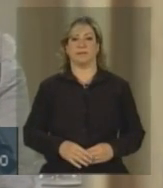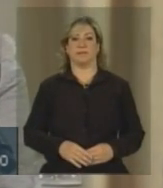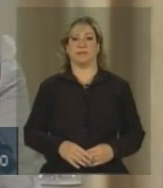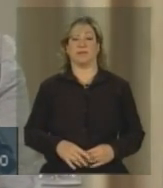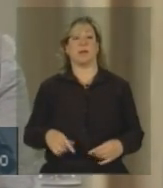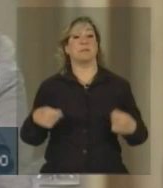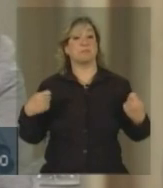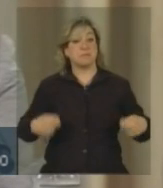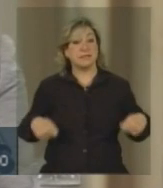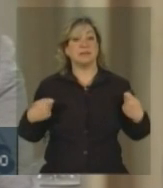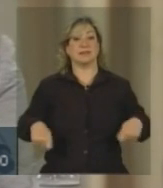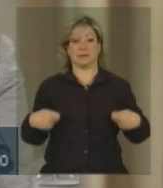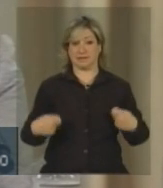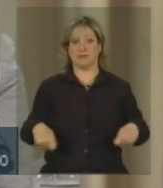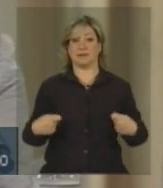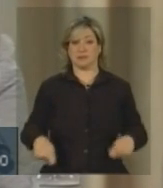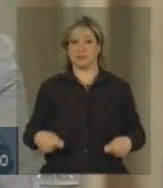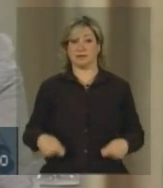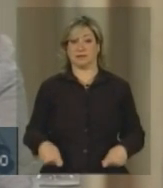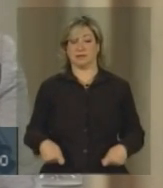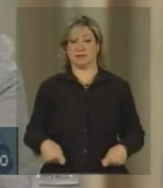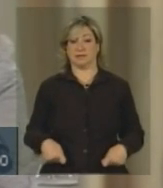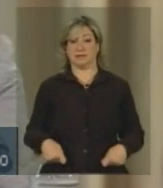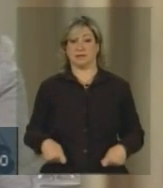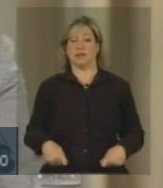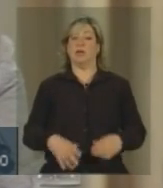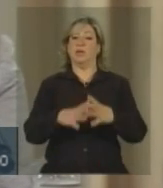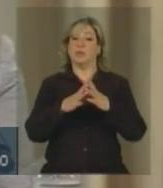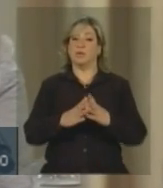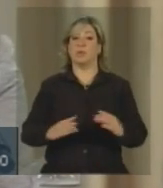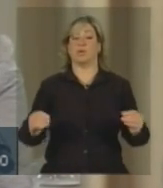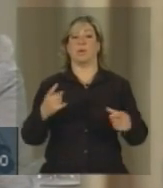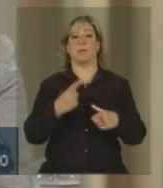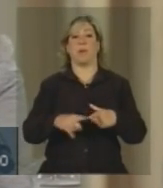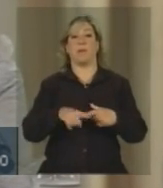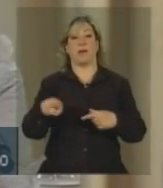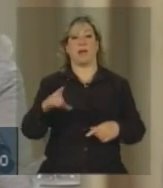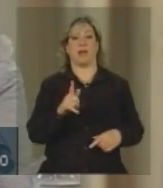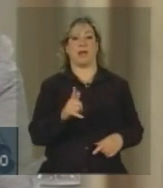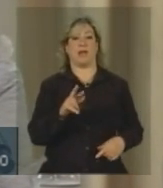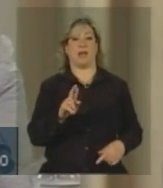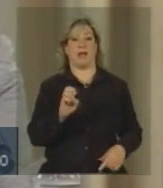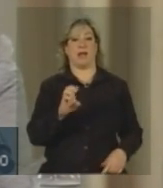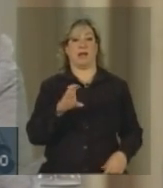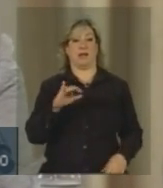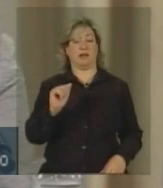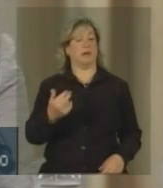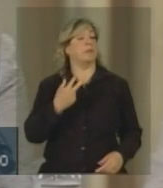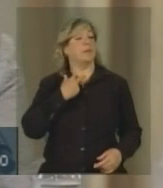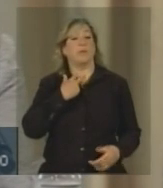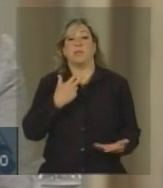é necessário que se resolva a questão da Grécia, que não se pode mais